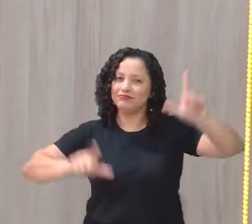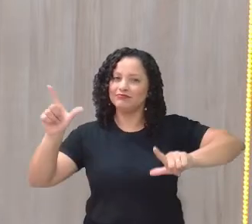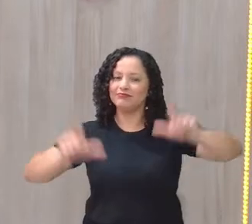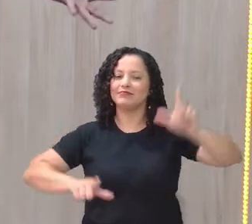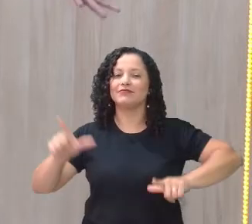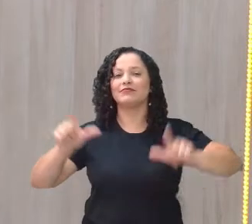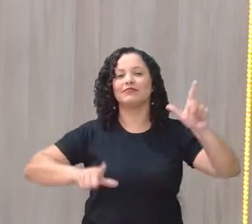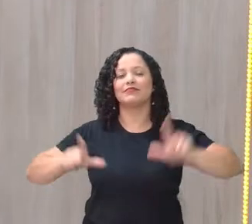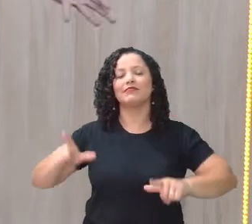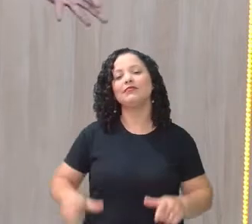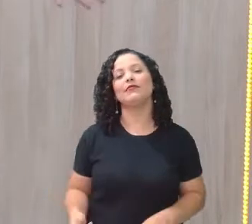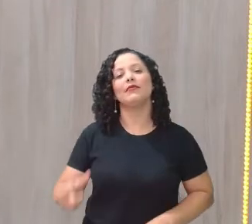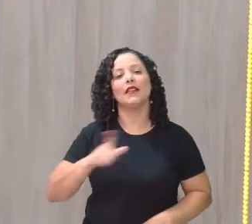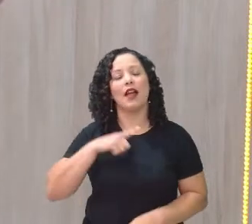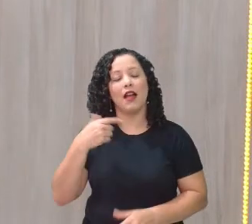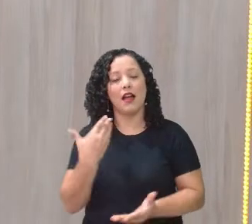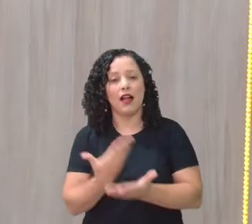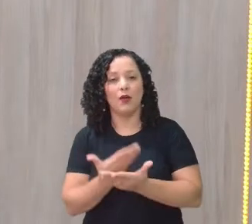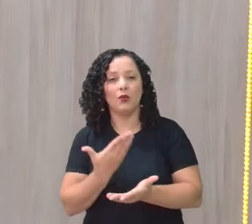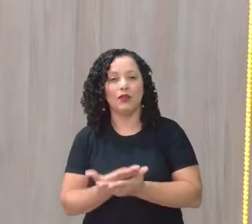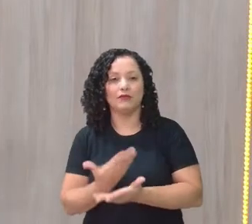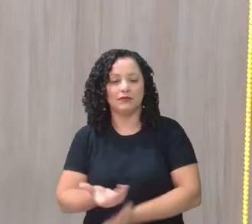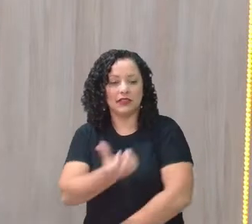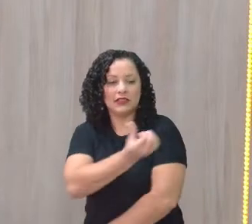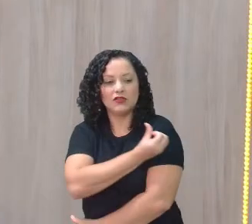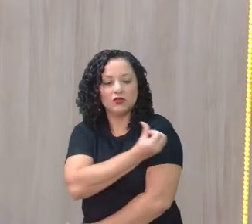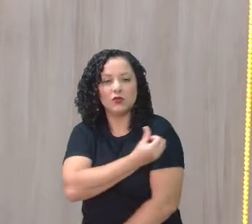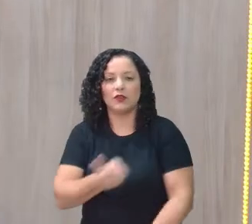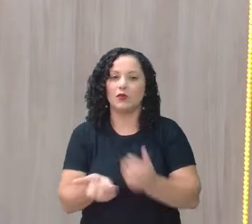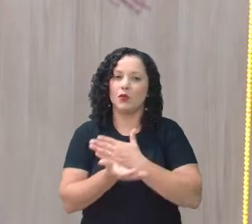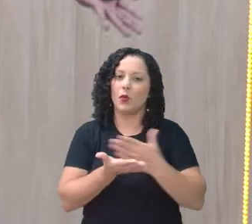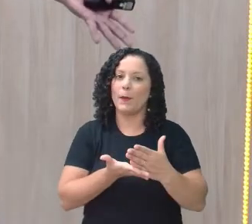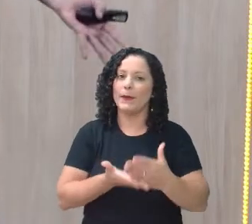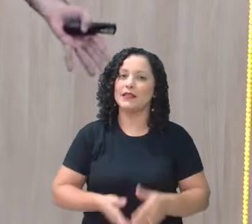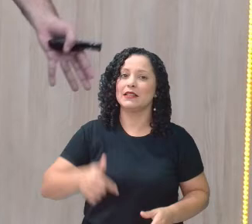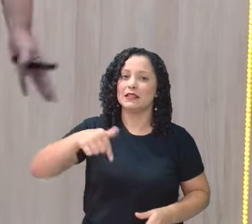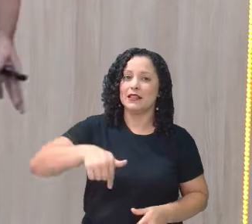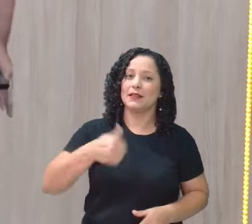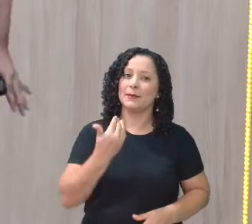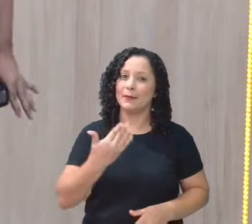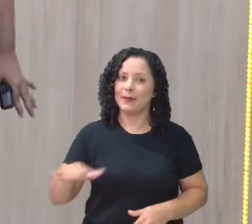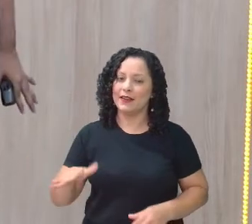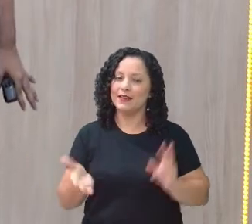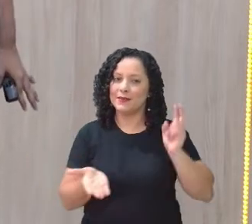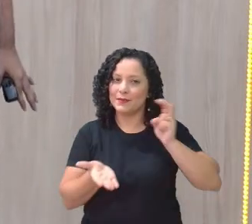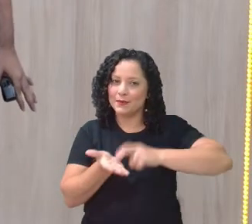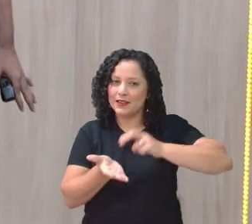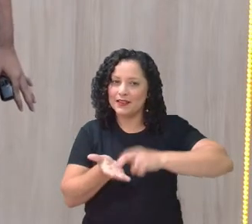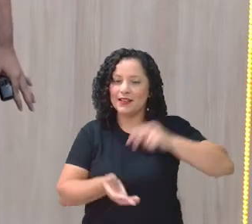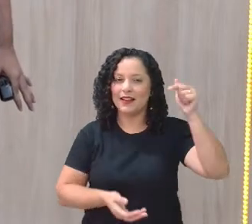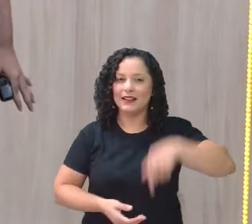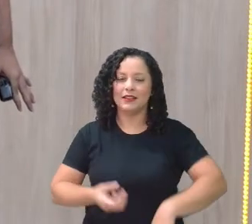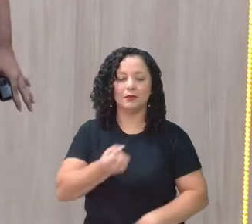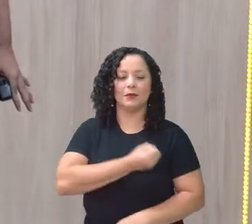às nossas aulas do sexto ano, começando sempre às 7h30 da manhã, aqui pelo canal